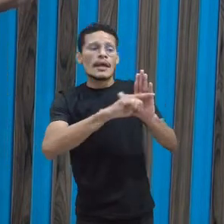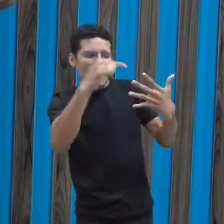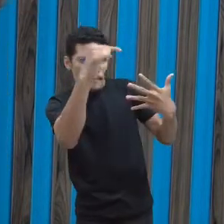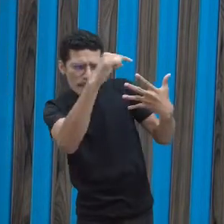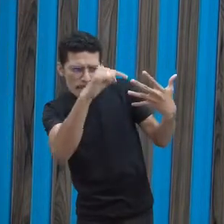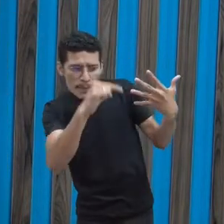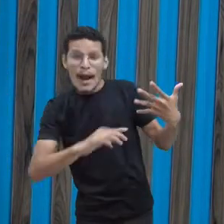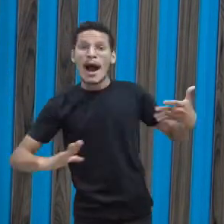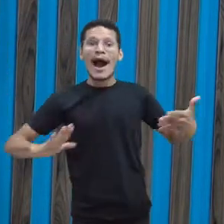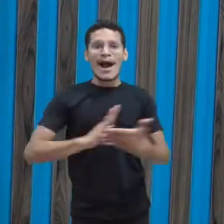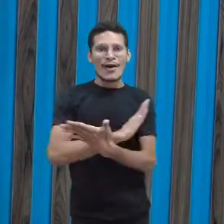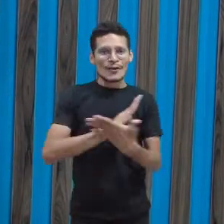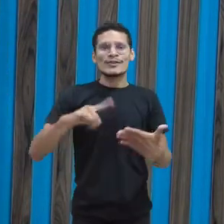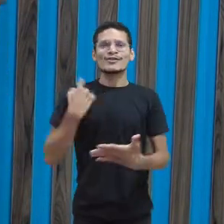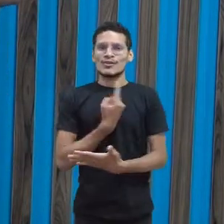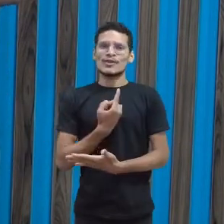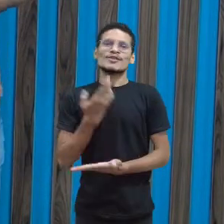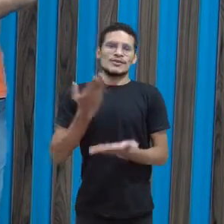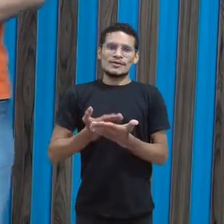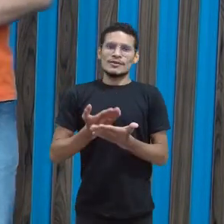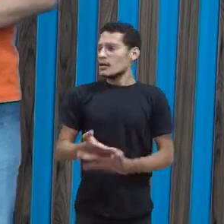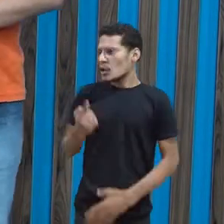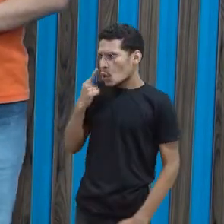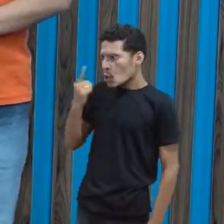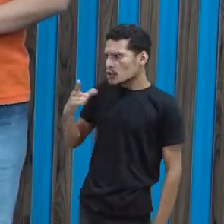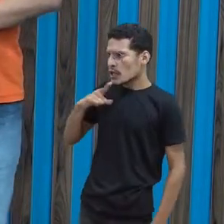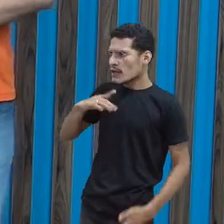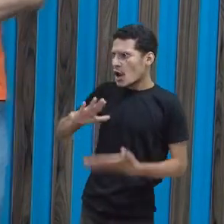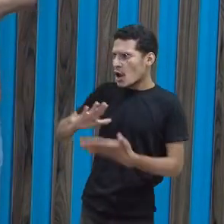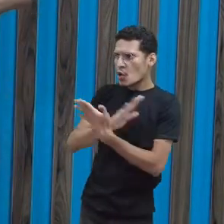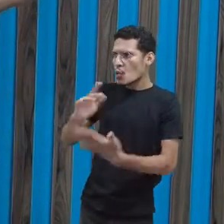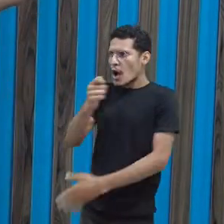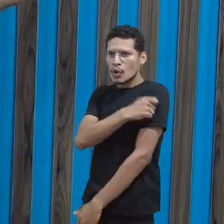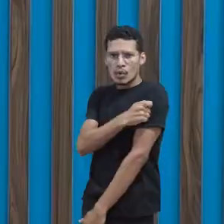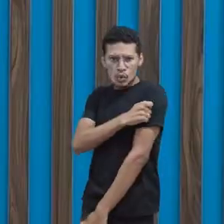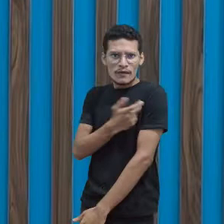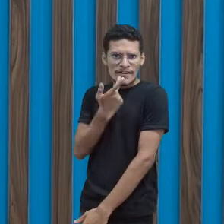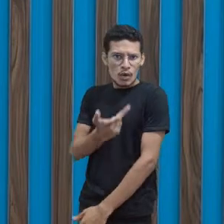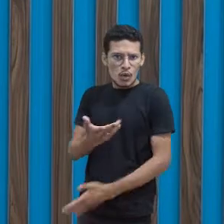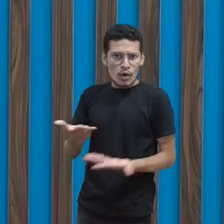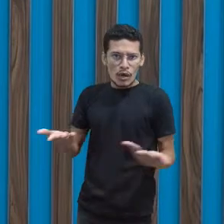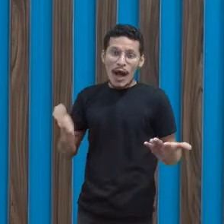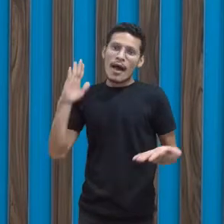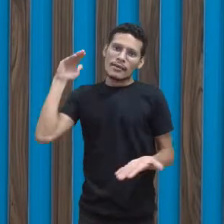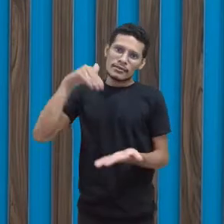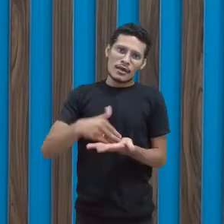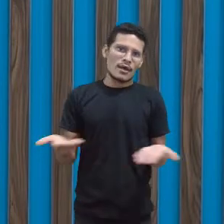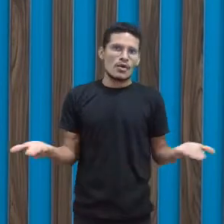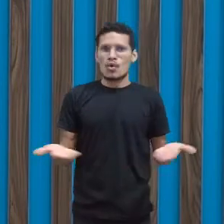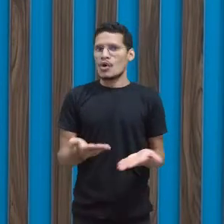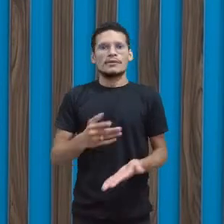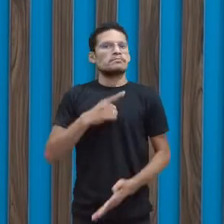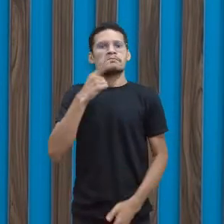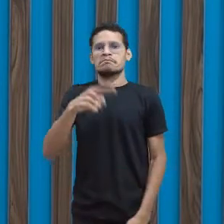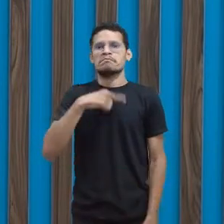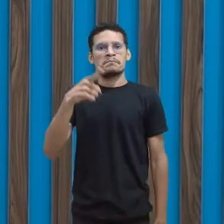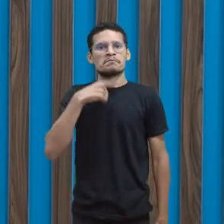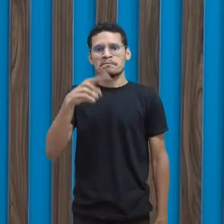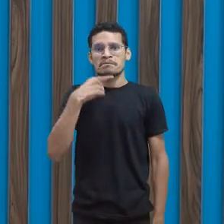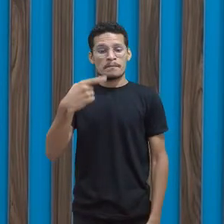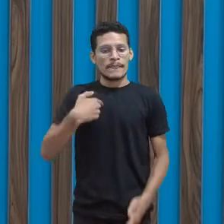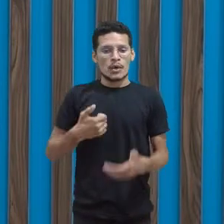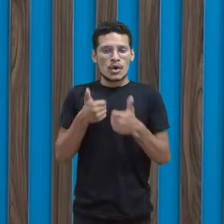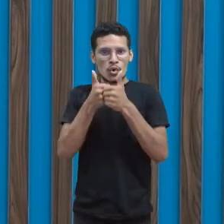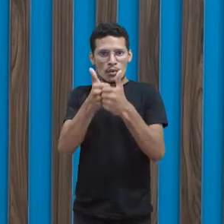Professor Luciano, alguém arriscou aí dizer alguma coisa? Alguns dos direitos? Até agora ninguém. O pessoal... Estou